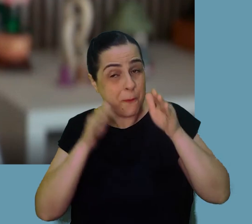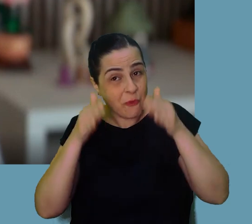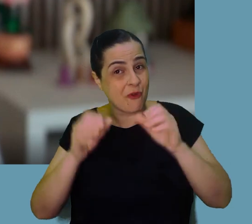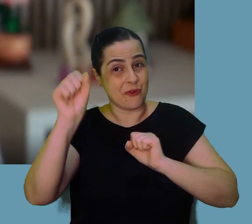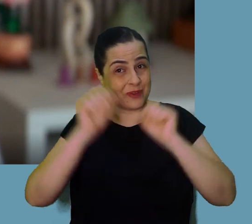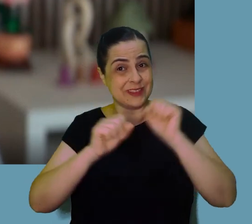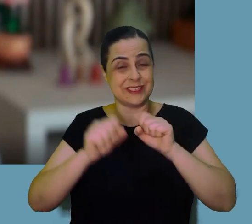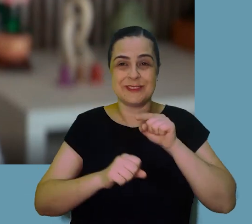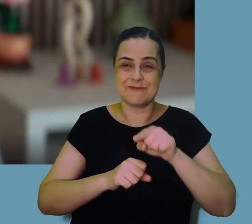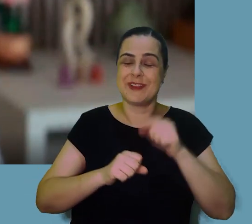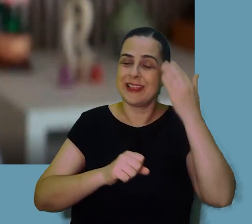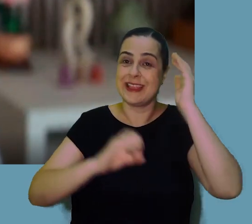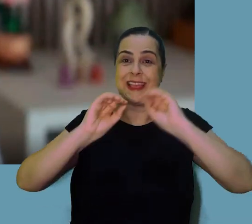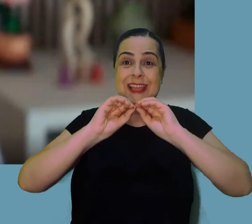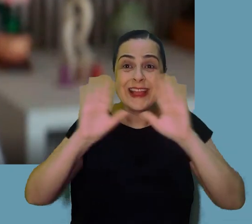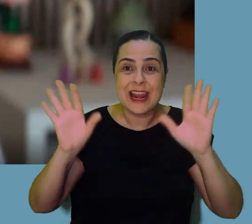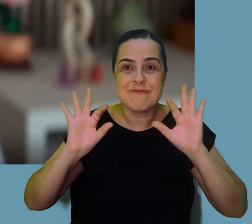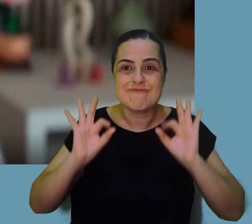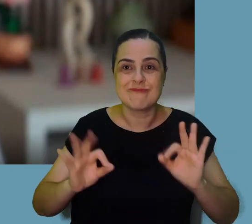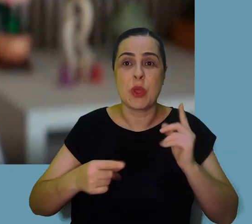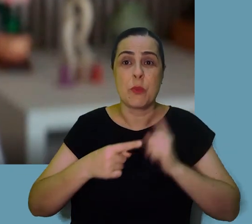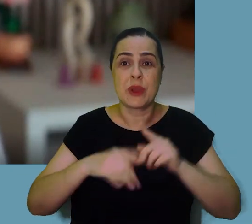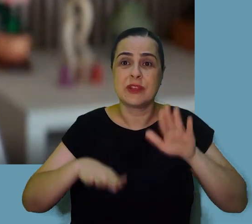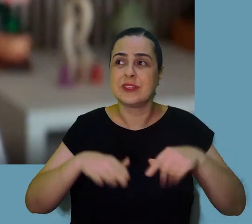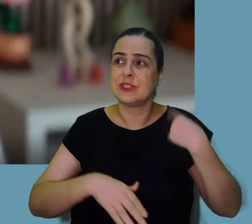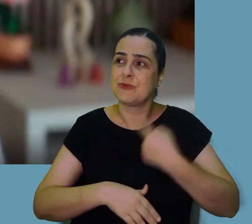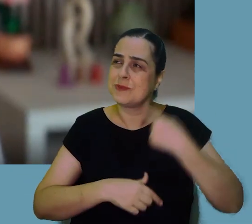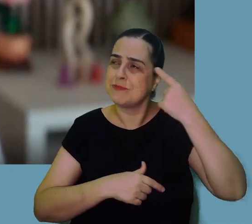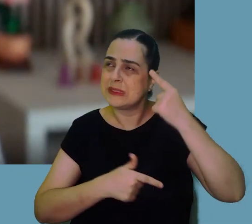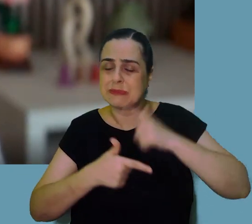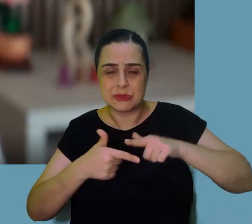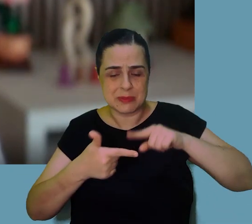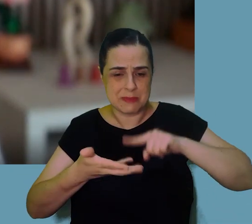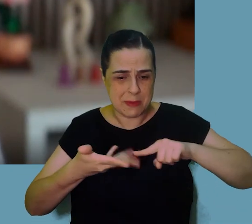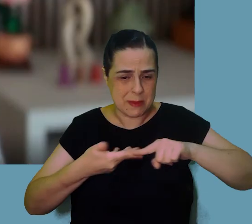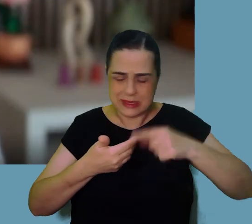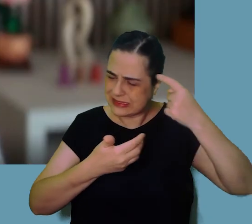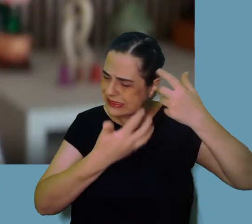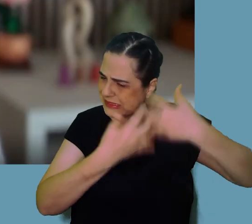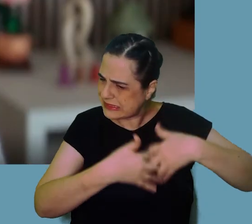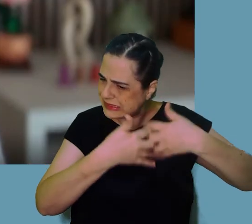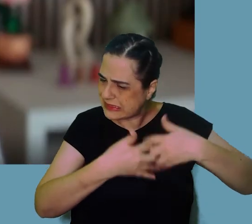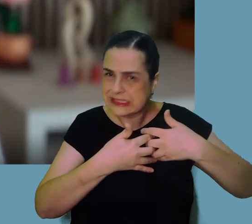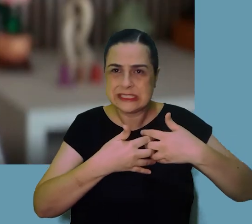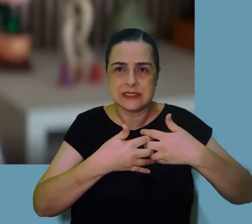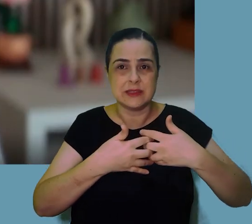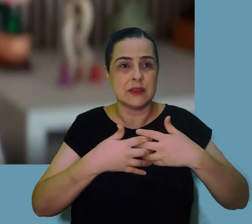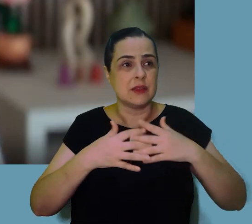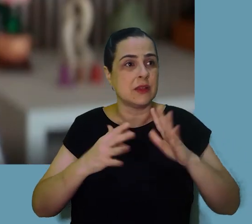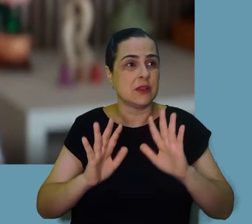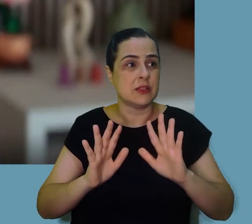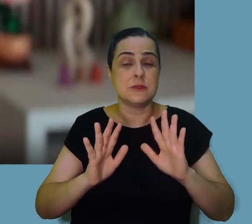especial, e uma clareza, né? A gente às vezes fica problematizando ou transformando, né, isso em algo muito